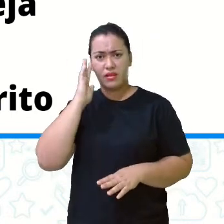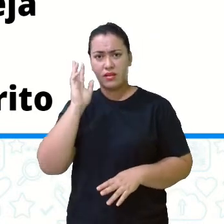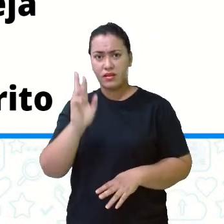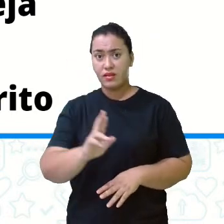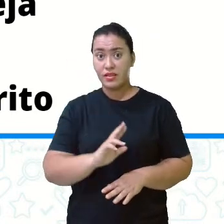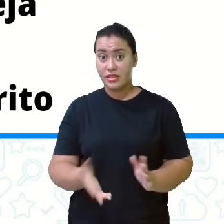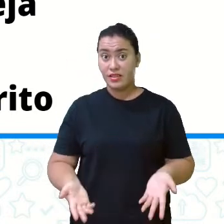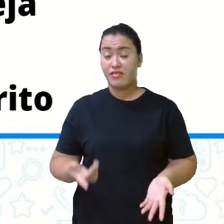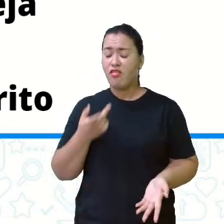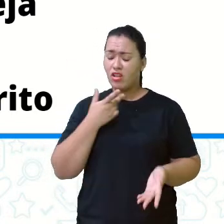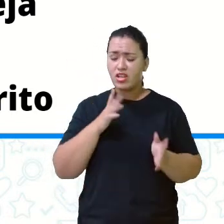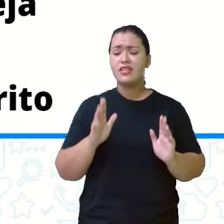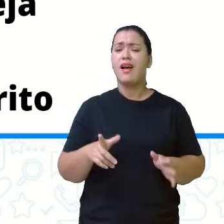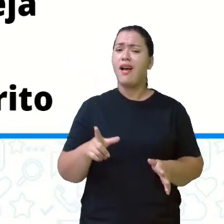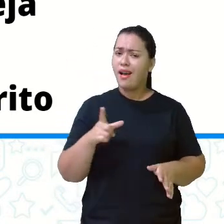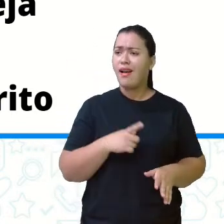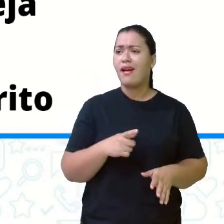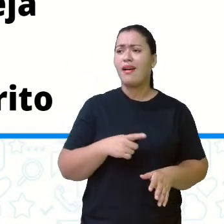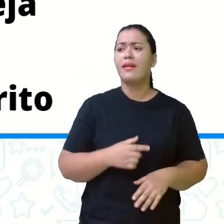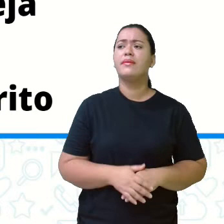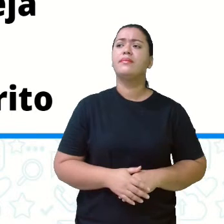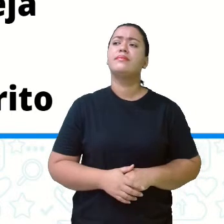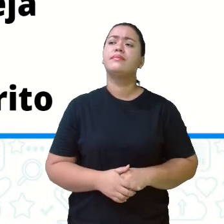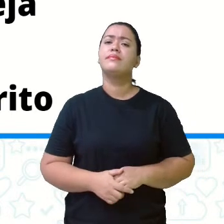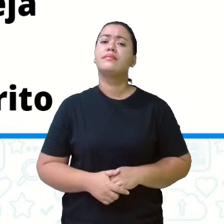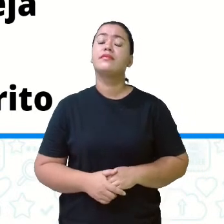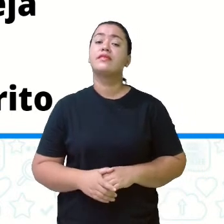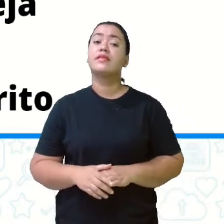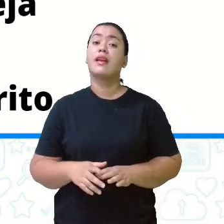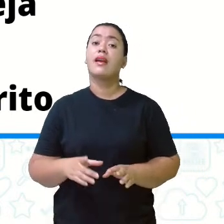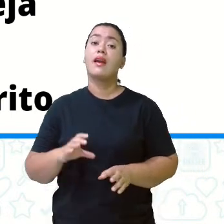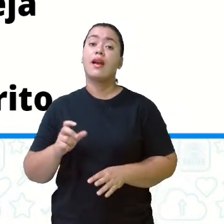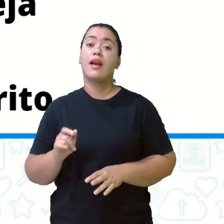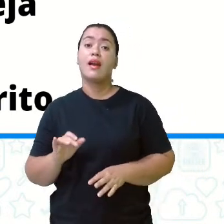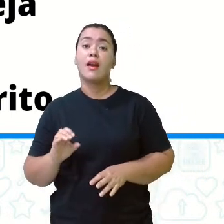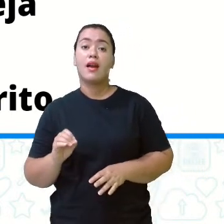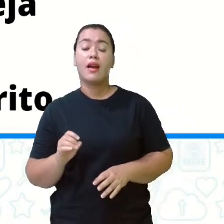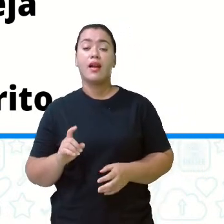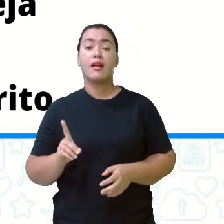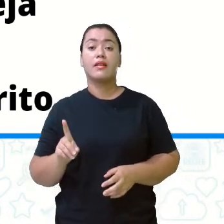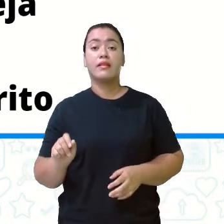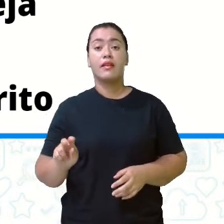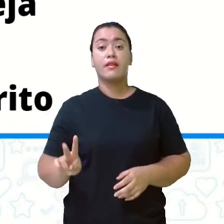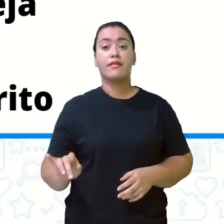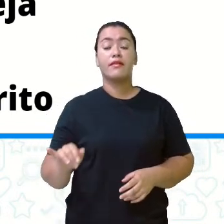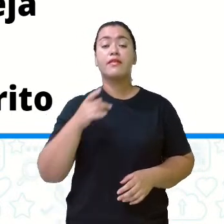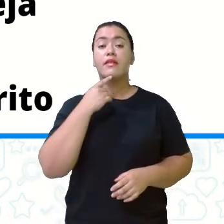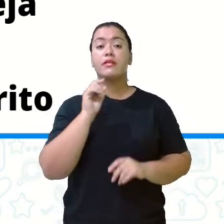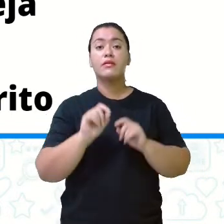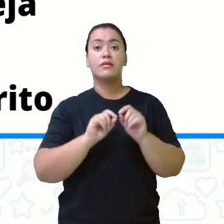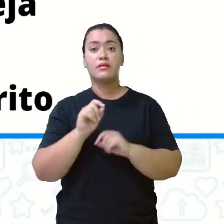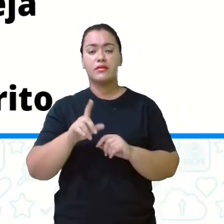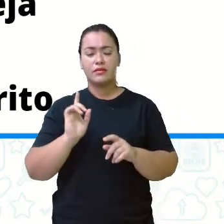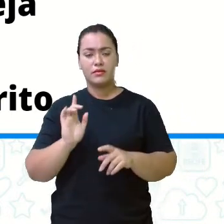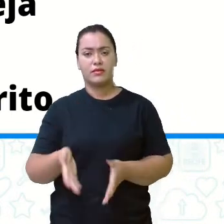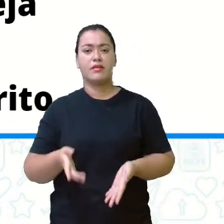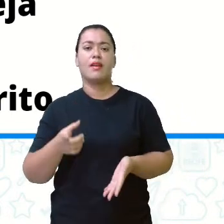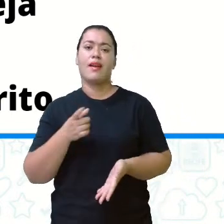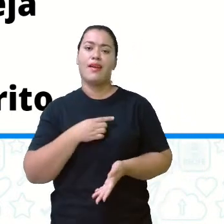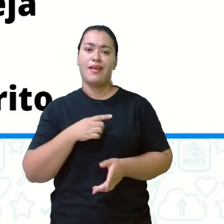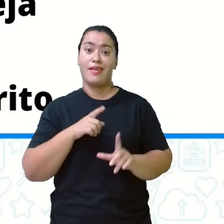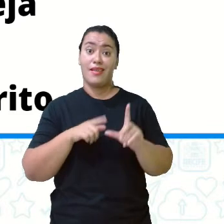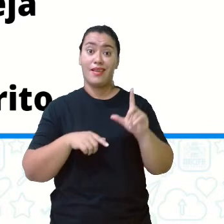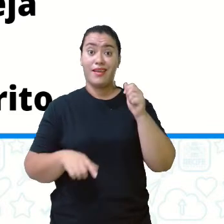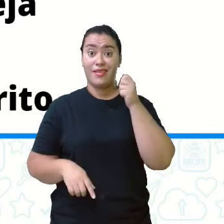Já chegou aqui, viu, professora Mauricéia? Muito o Caio, o Davi já colocaram aqui, ó, prontamente, letra